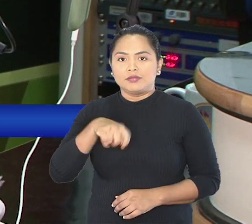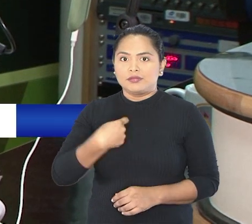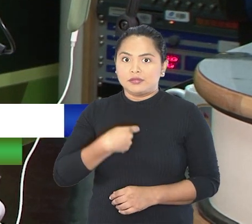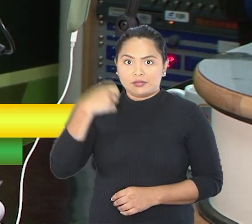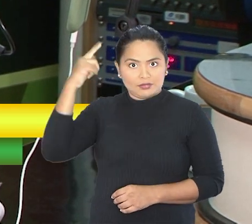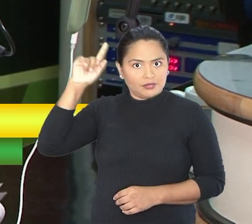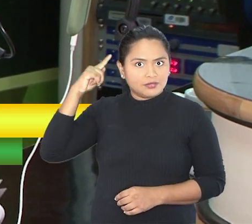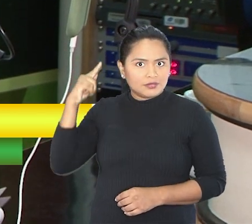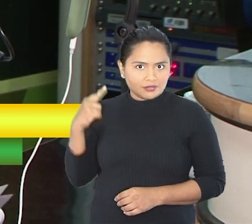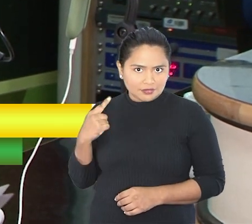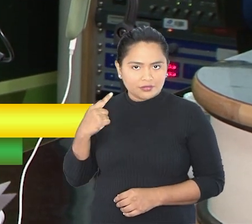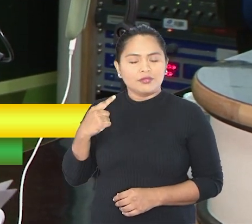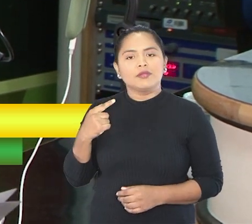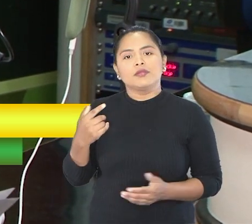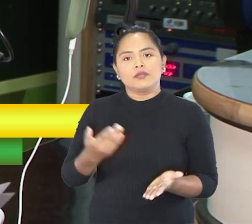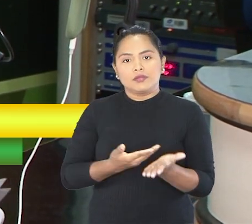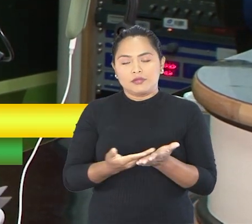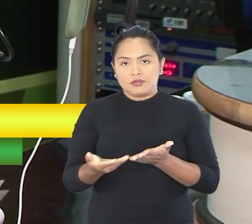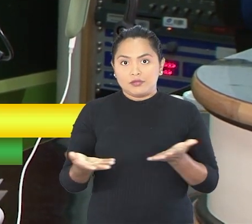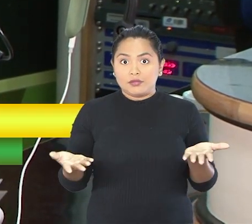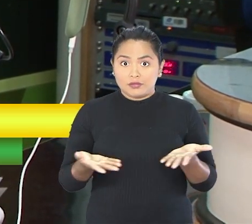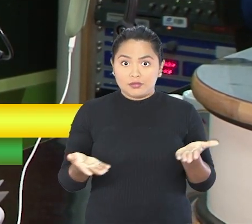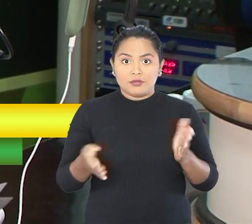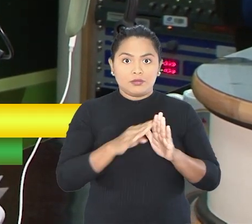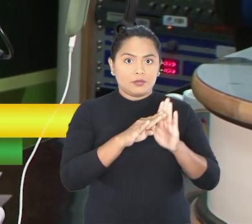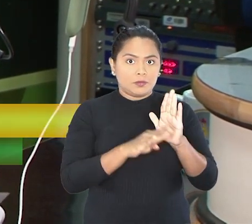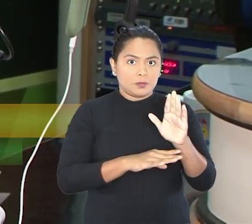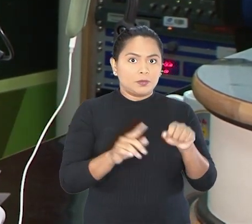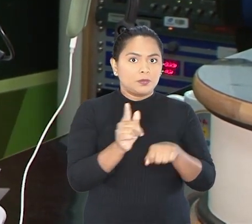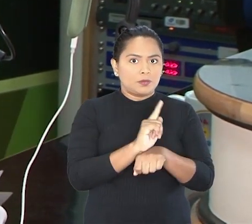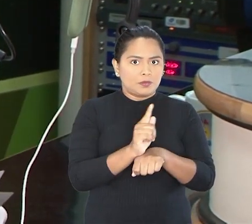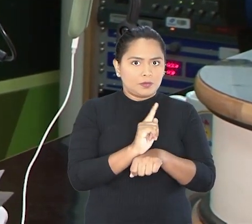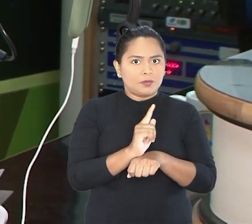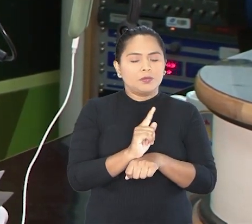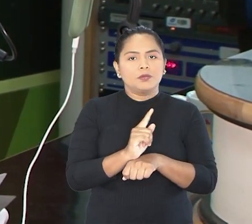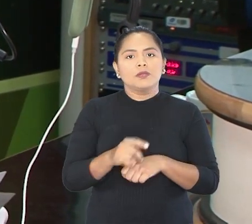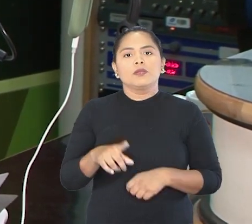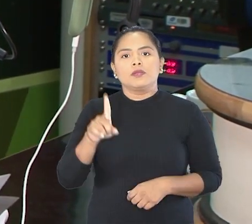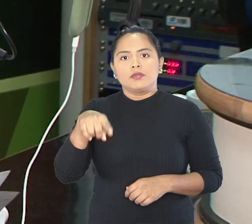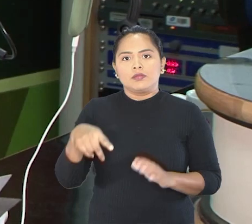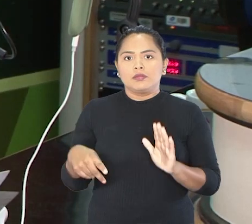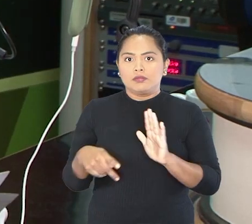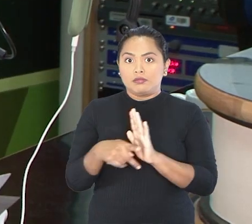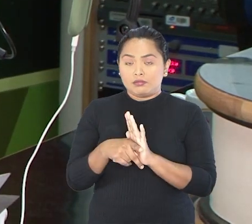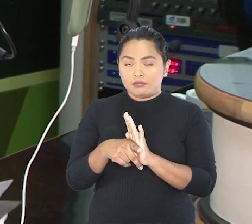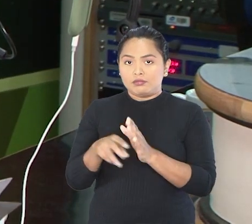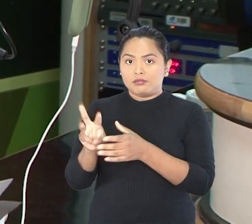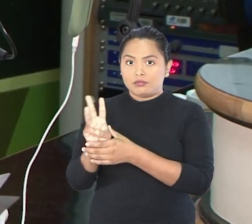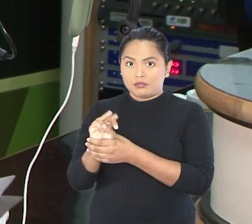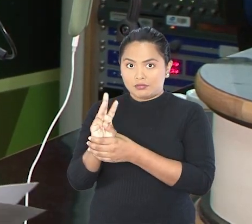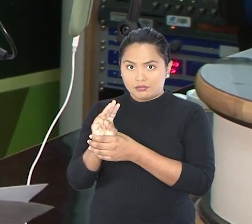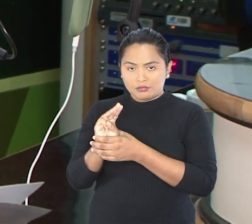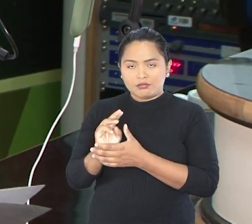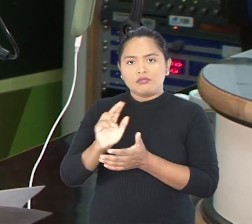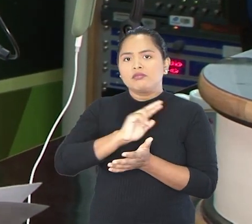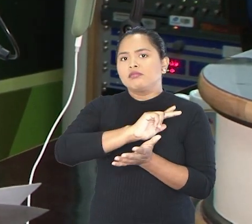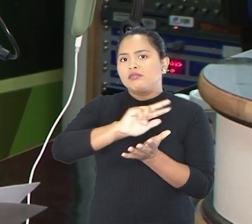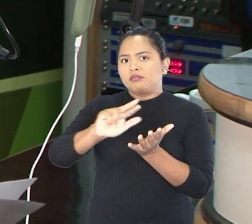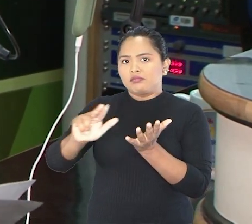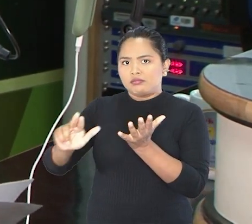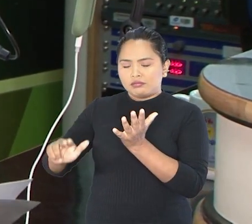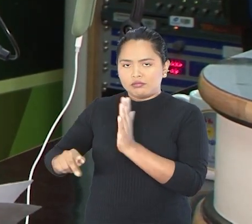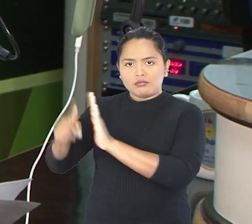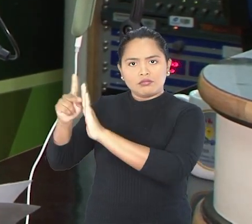Eu sou Jéssica Nascimento e este é o programa O Assunto é Gestão, que apresenta ações desenvolvidas pela Universidade Federal de Roraima e